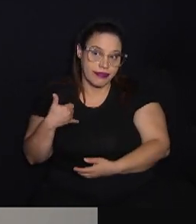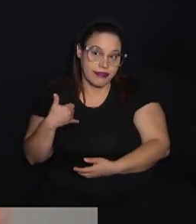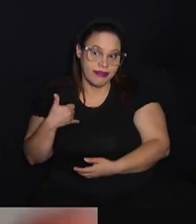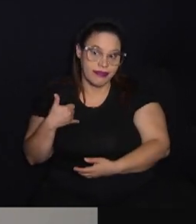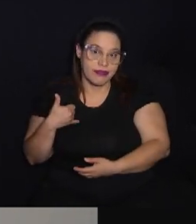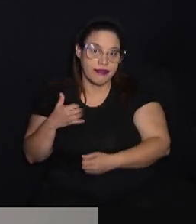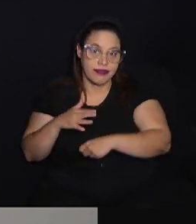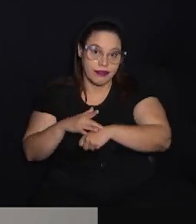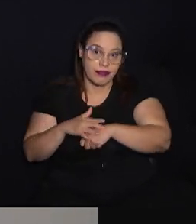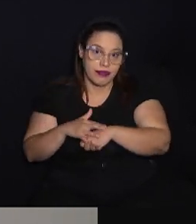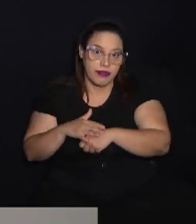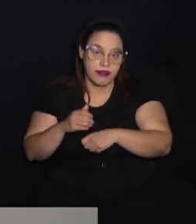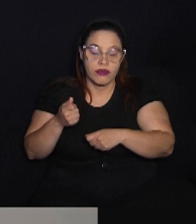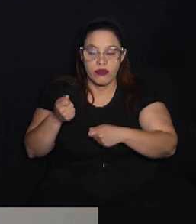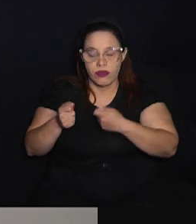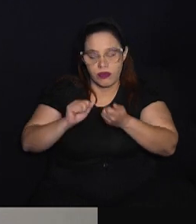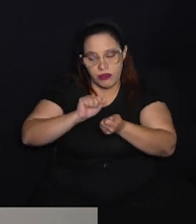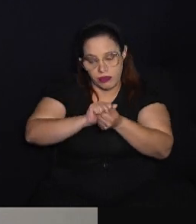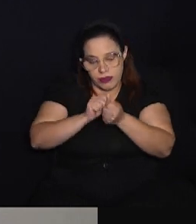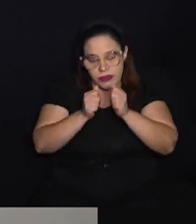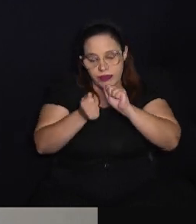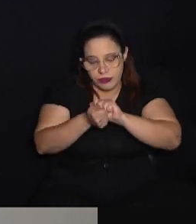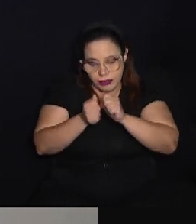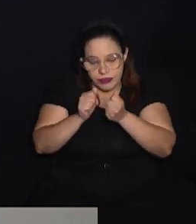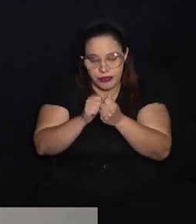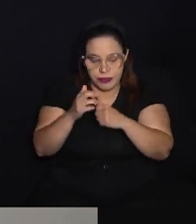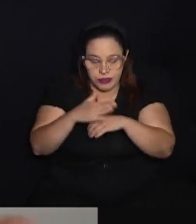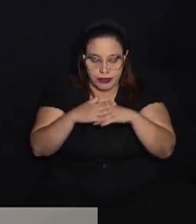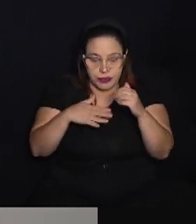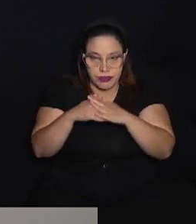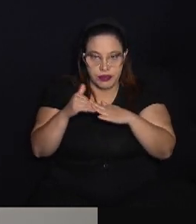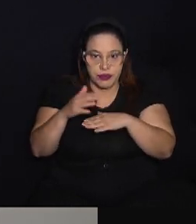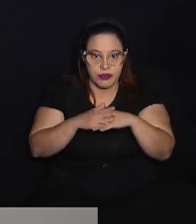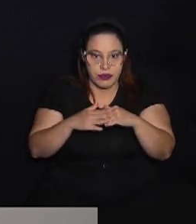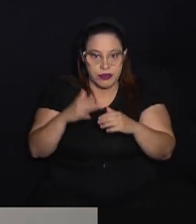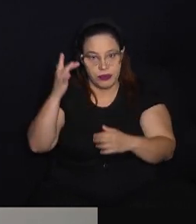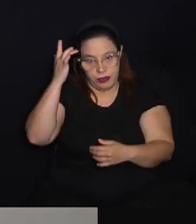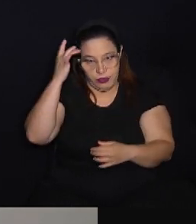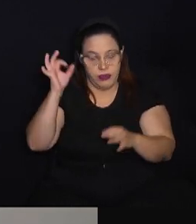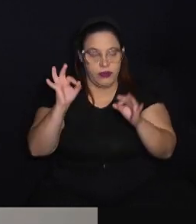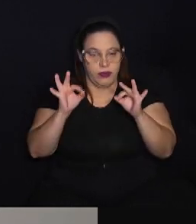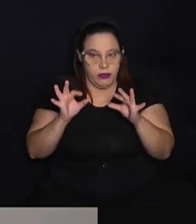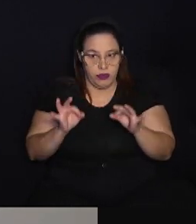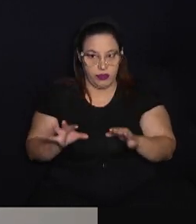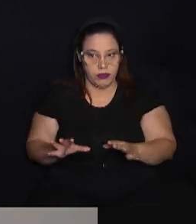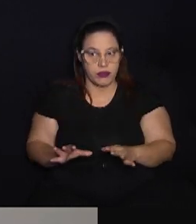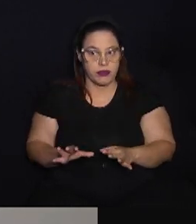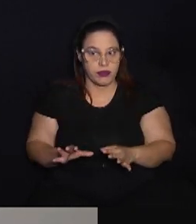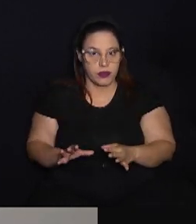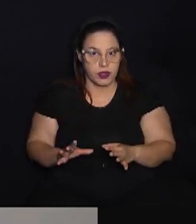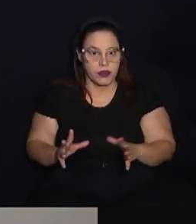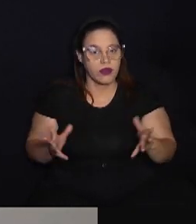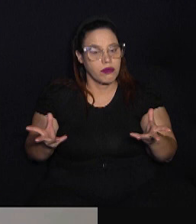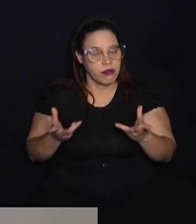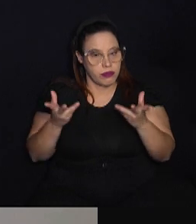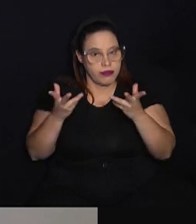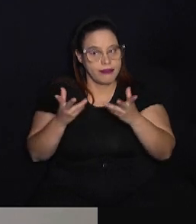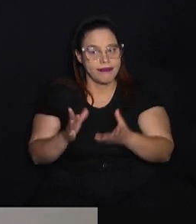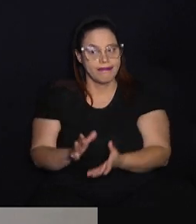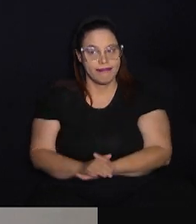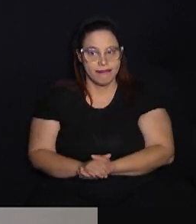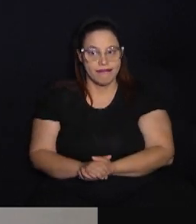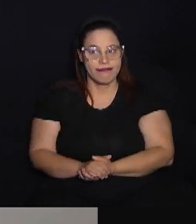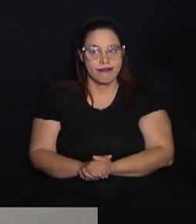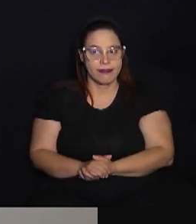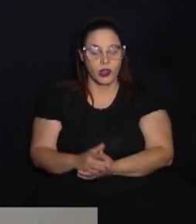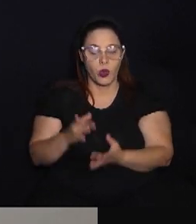comorbidades. A gente vai adaptando o tratamento para que ele seja o mais personalizado possível e que traga mais benefícios a ele. O